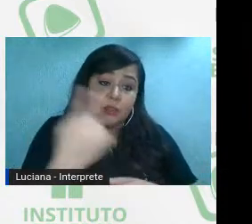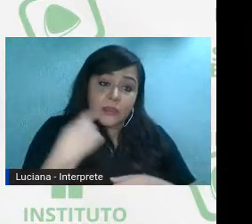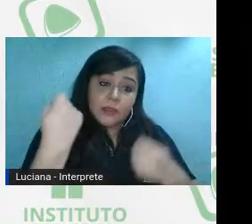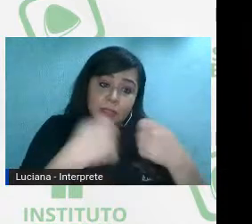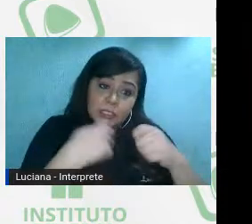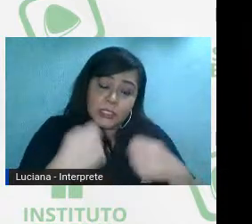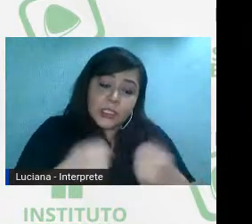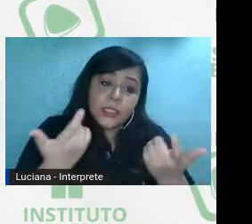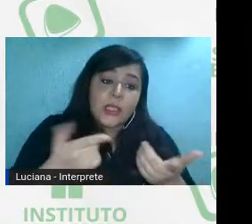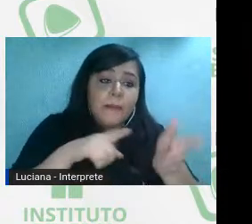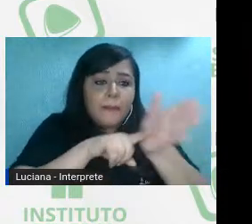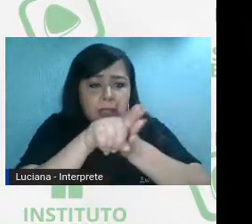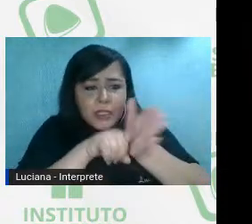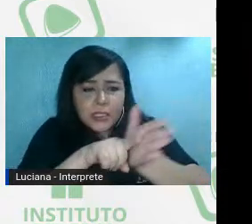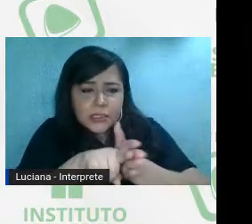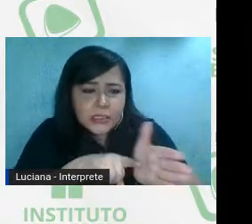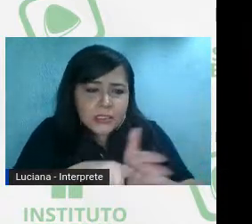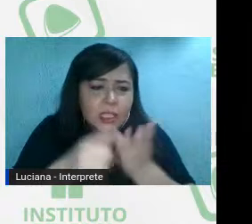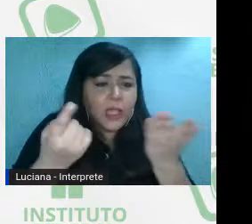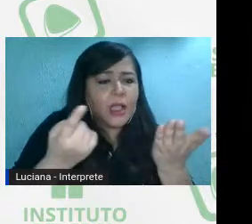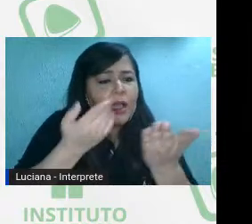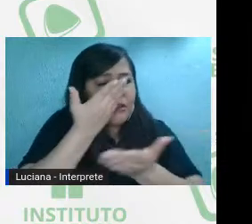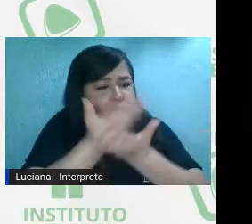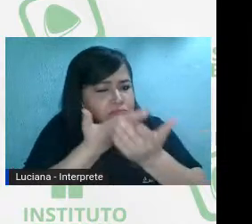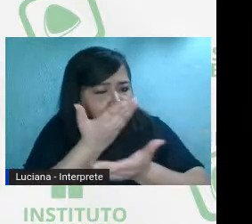mais nessas ferramentas,